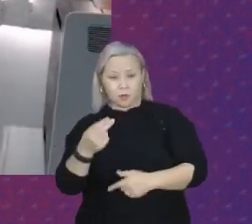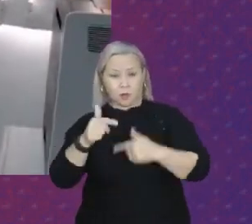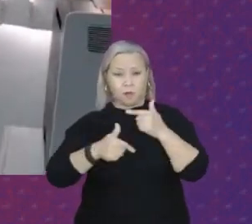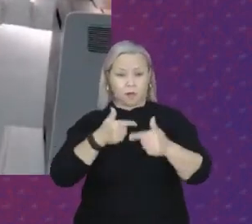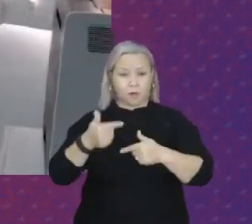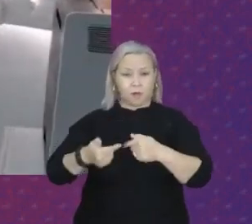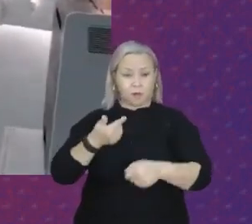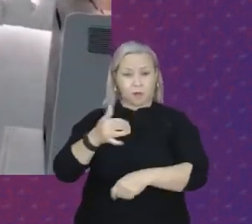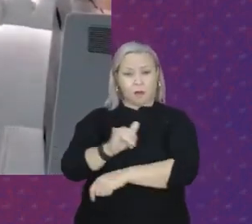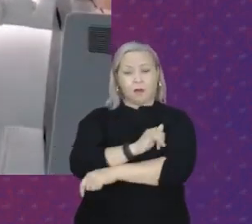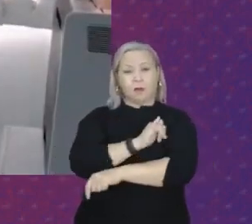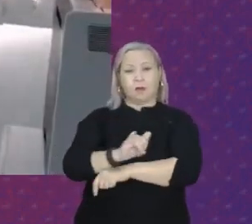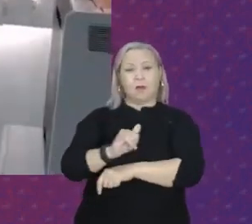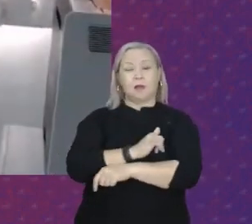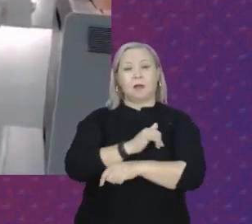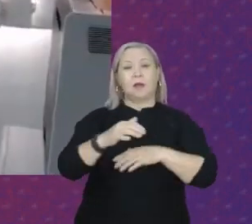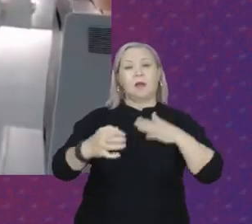organizações,